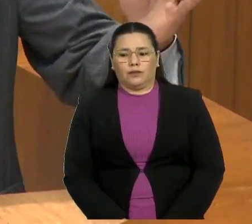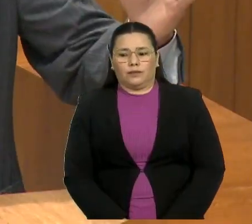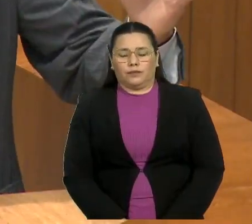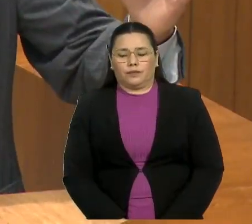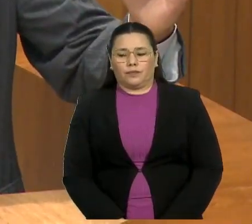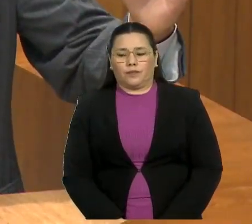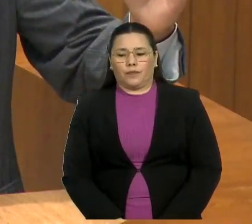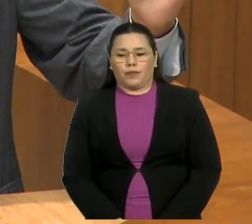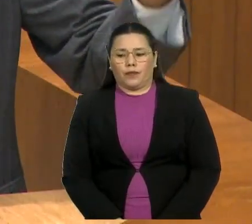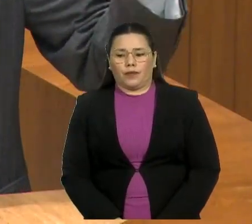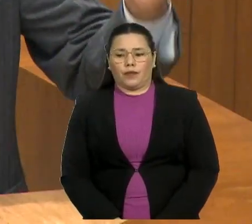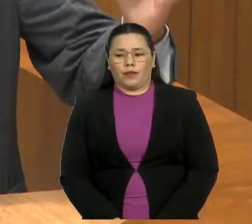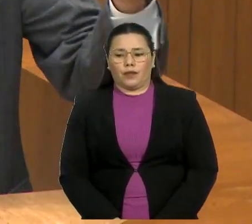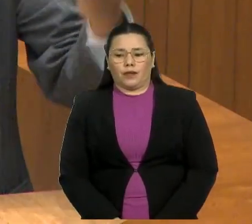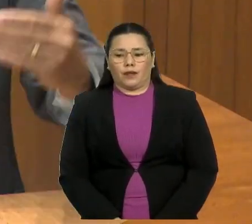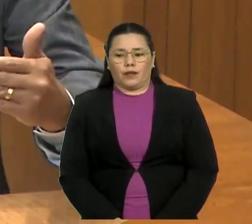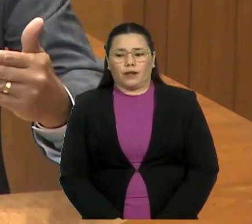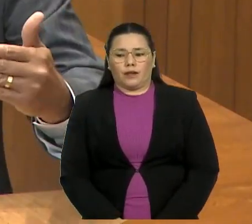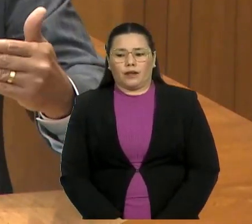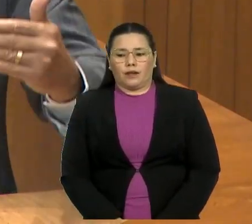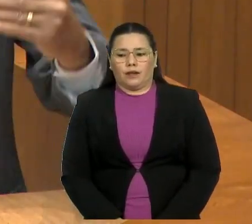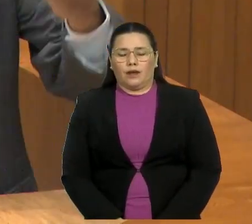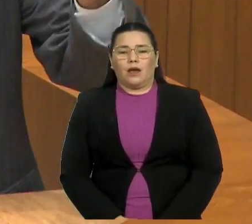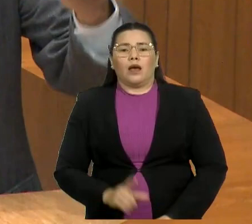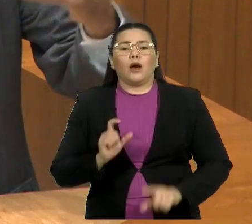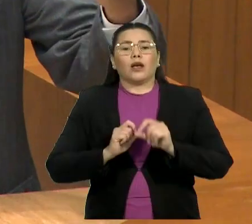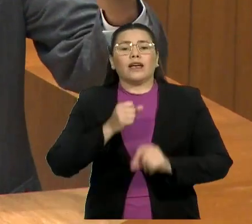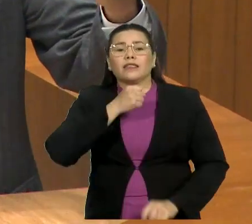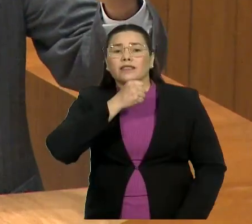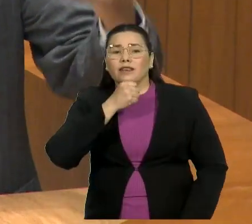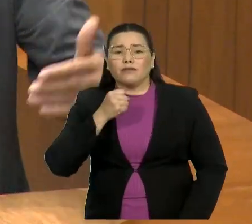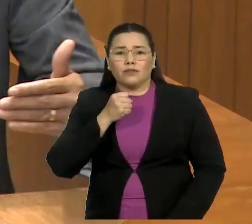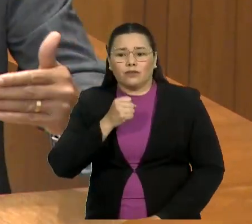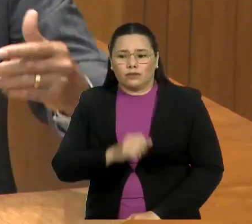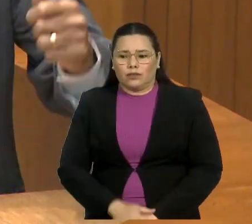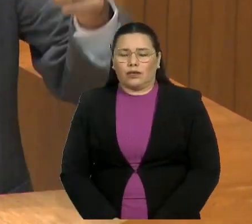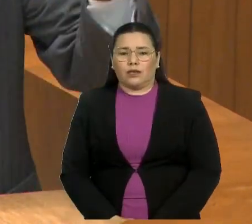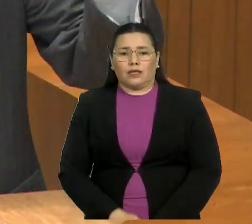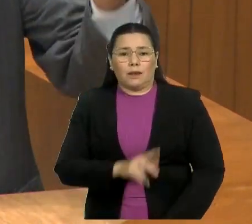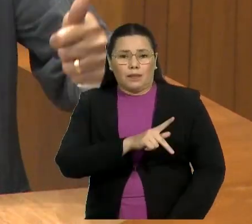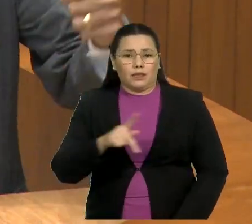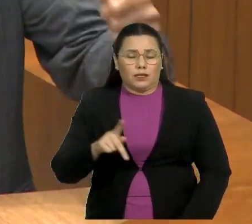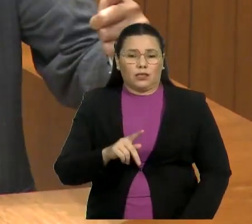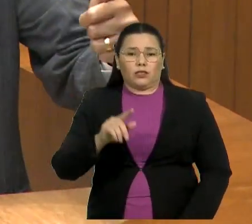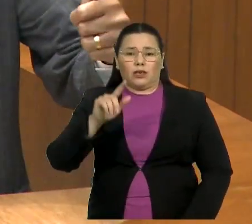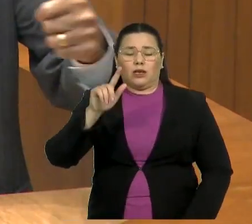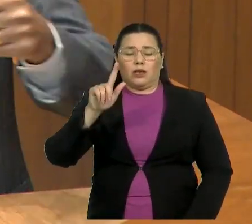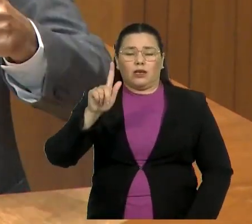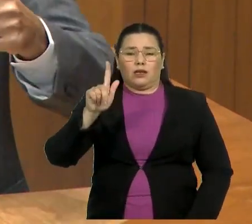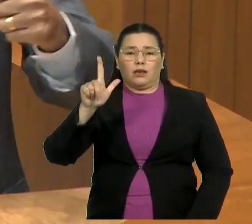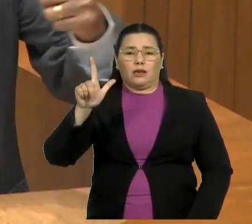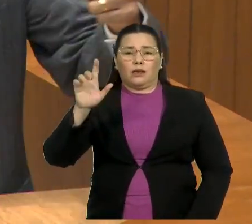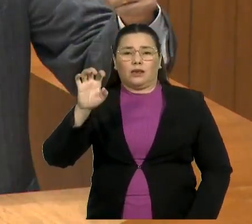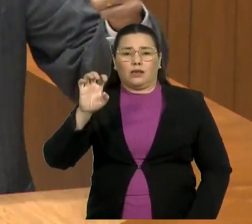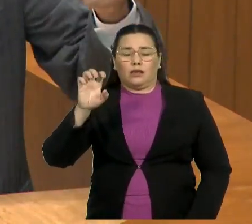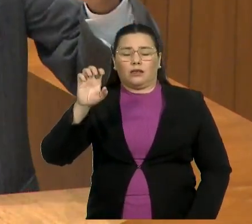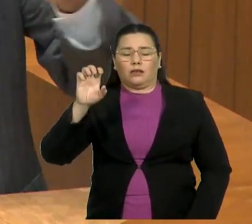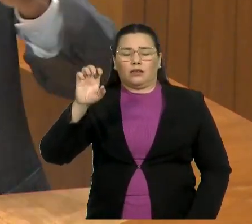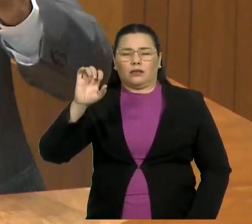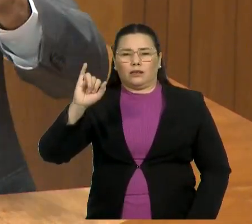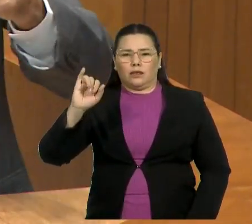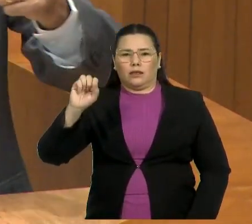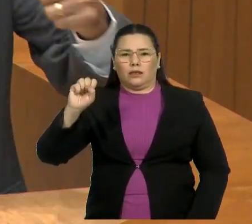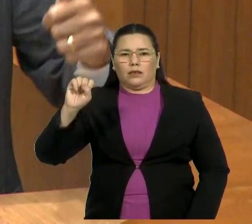uma coletiva de imprensa da presidenta Gleisi, aqui na Assembleia, onde